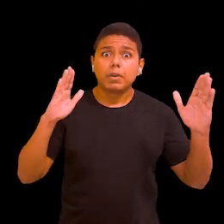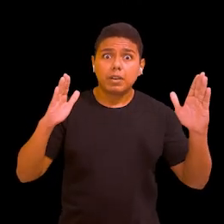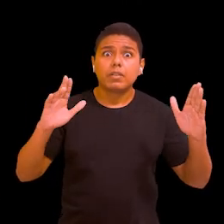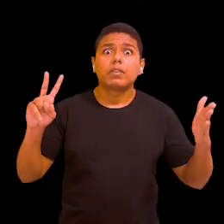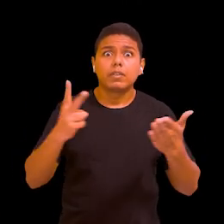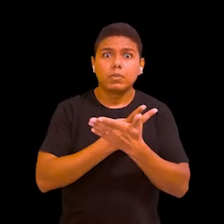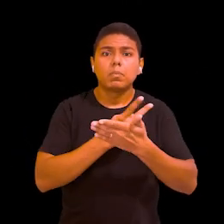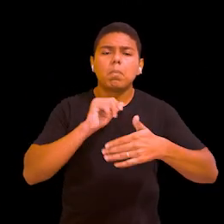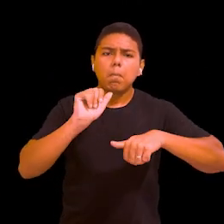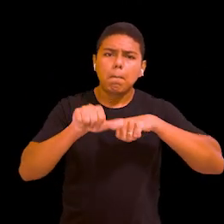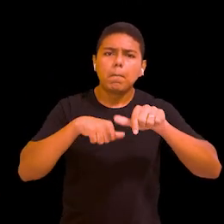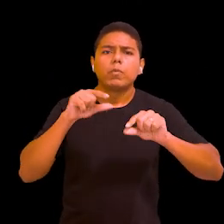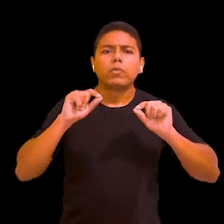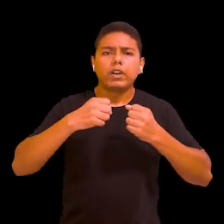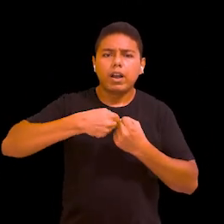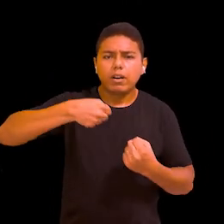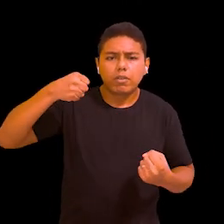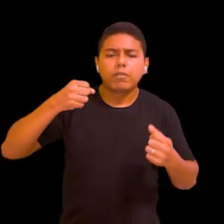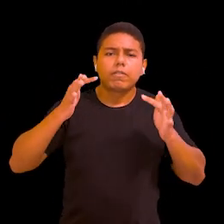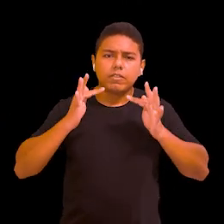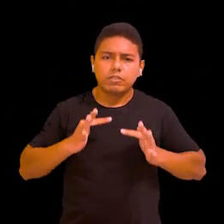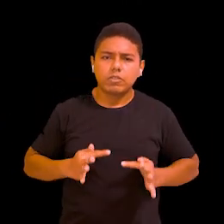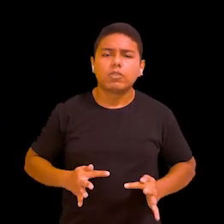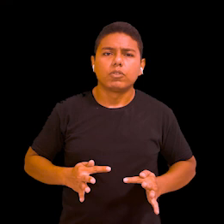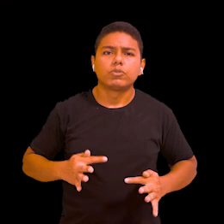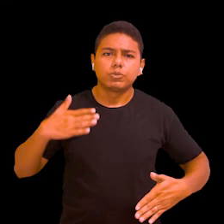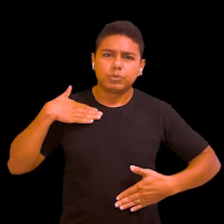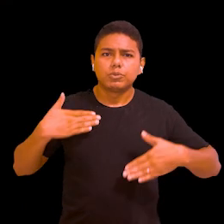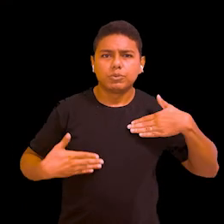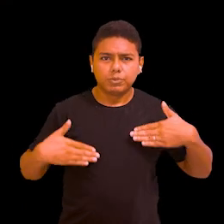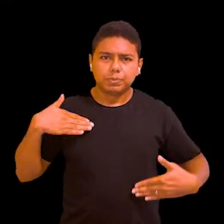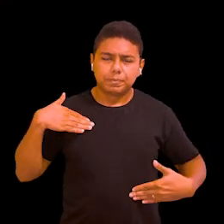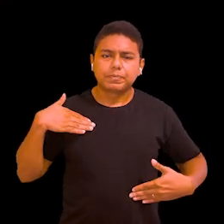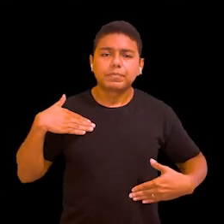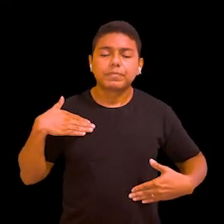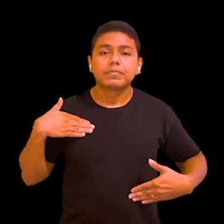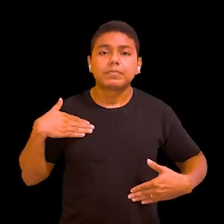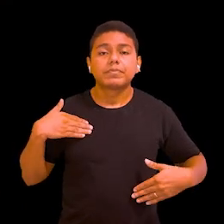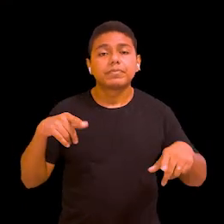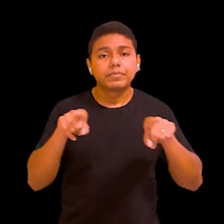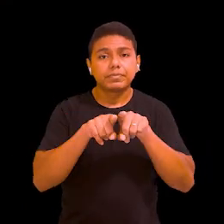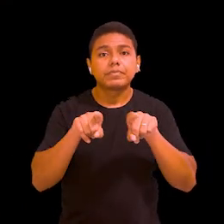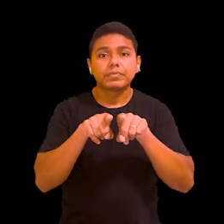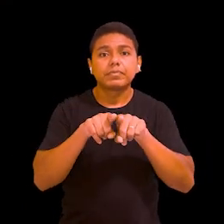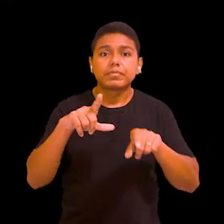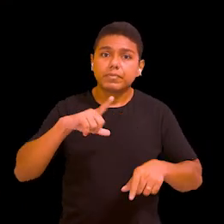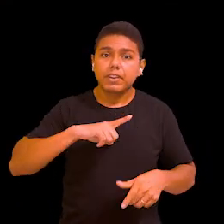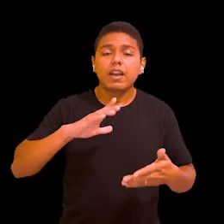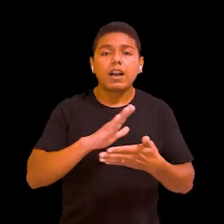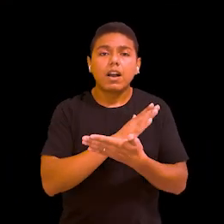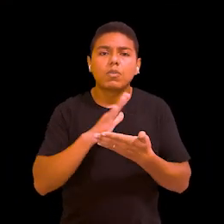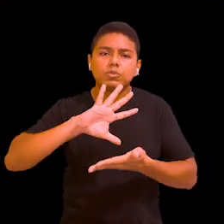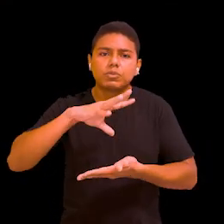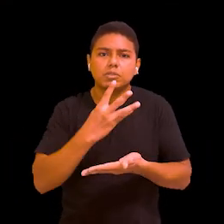que ocorrem as mudanças anatômicas e fisiológicas no organismo, embora questões de